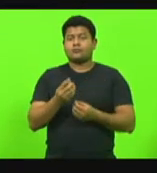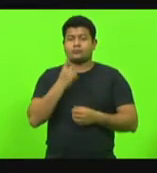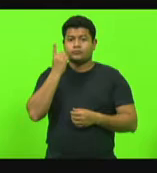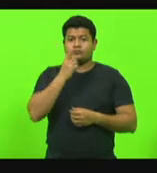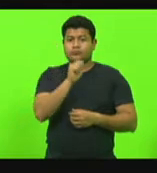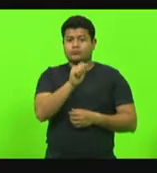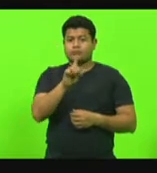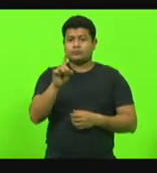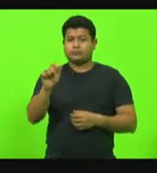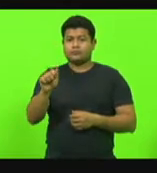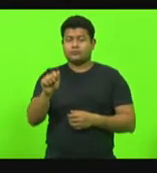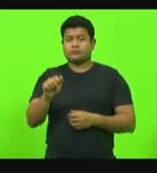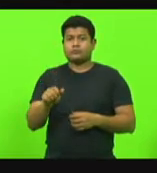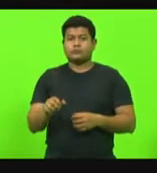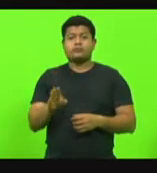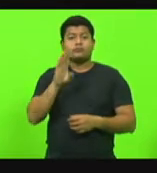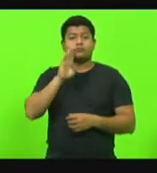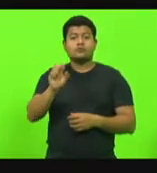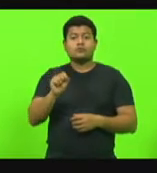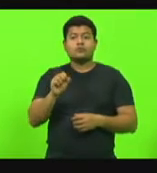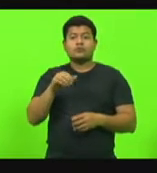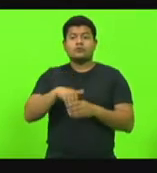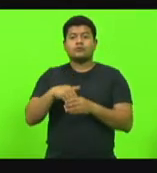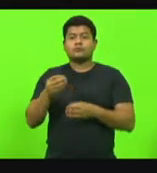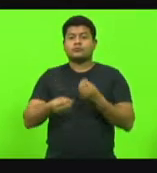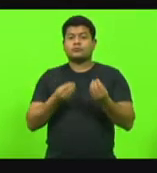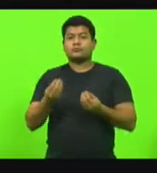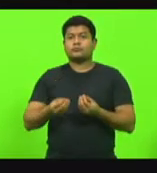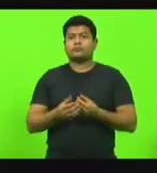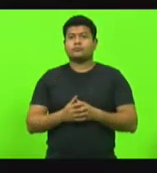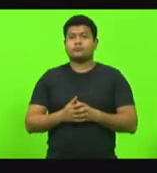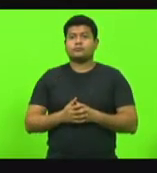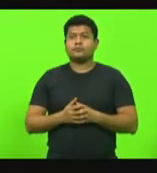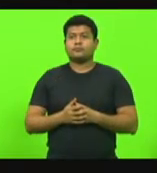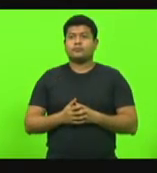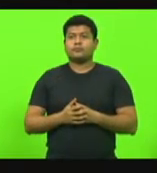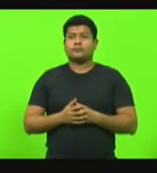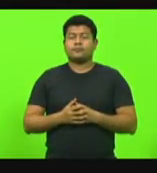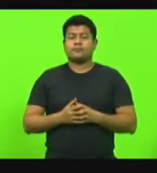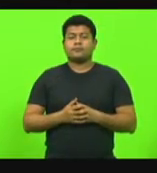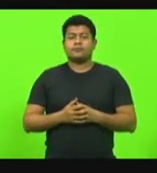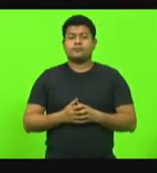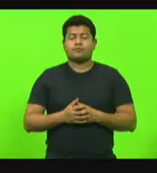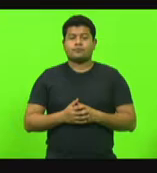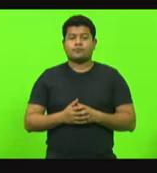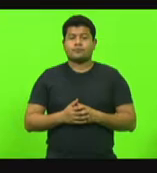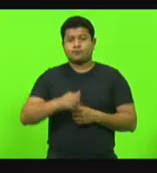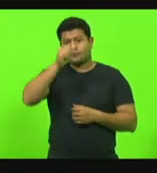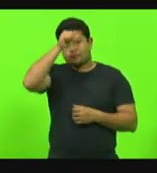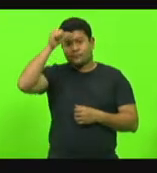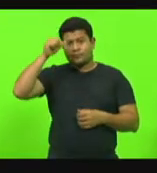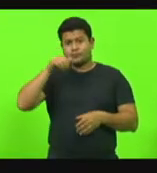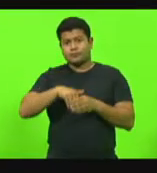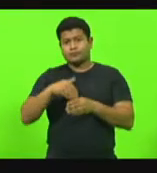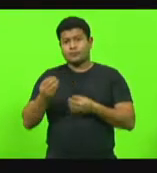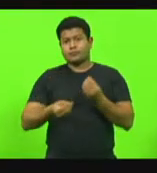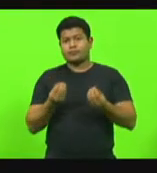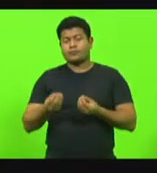Como vota o deputado Bruno Souza? Por que não dá? Como vota a deputada Dirce Edescheit?